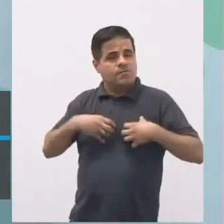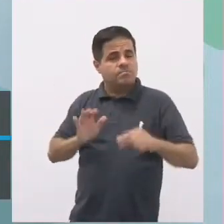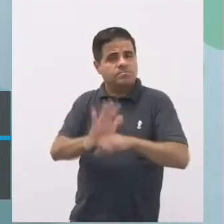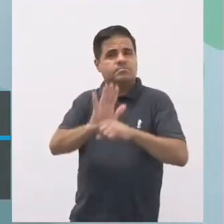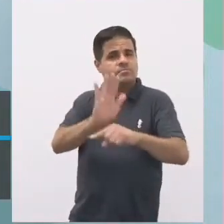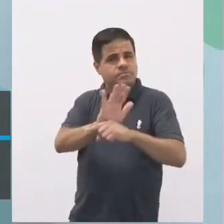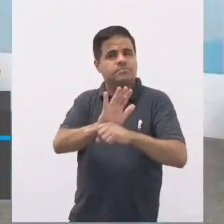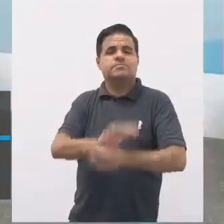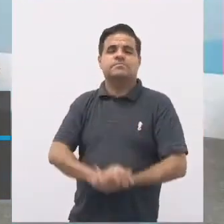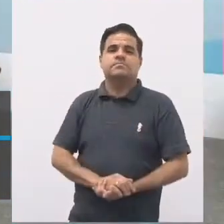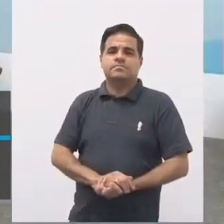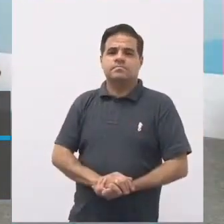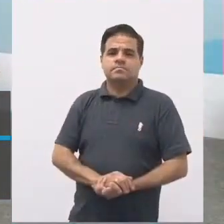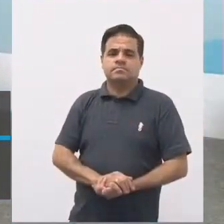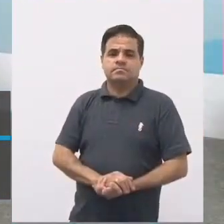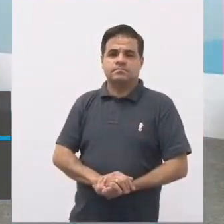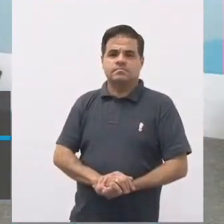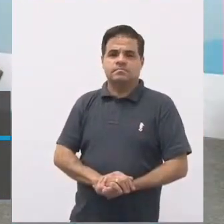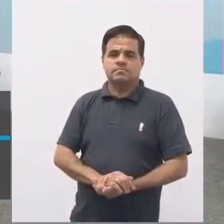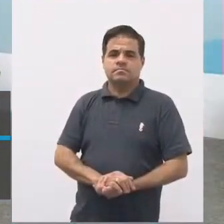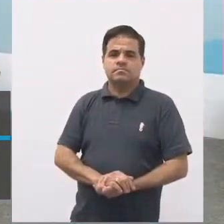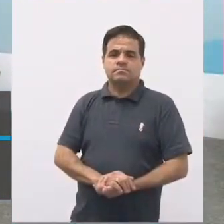colaborativa.